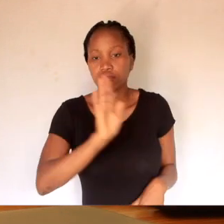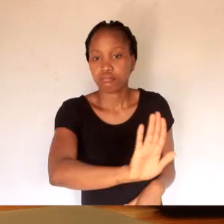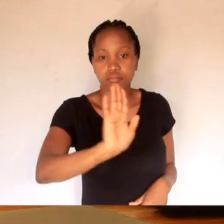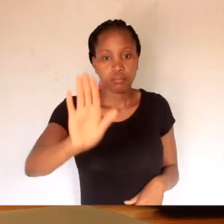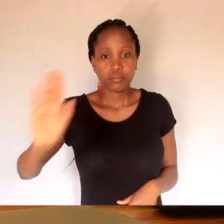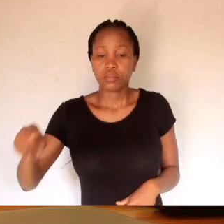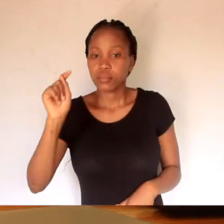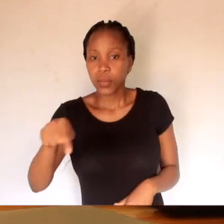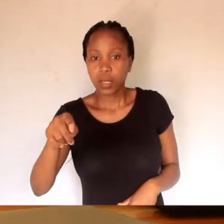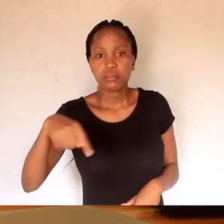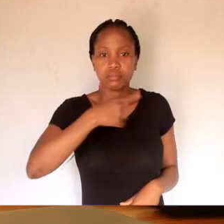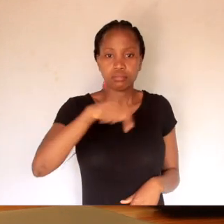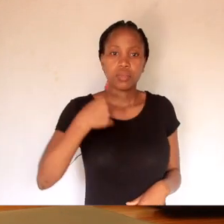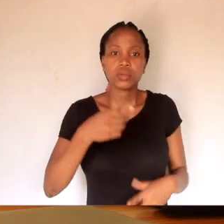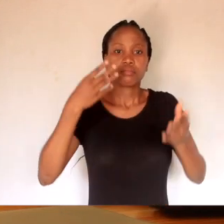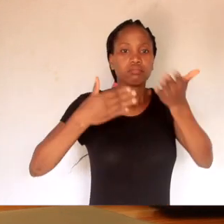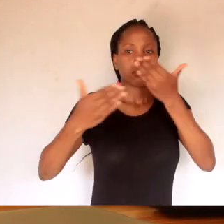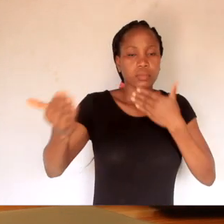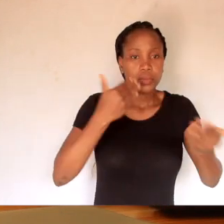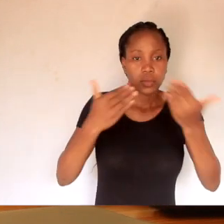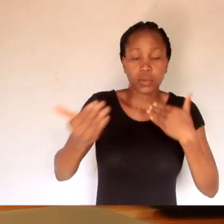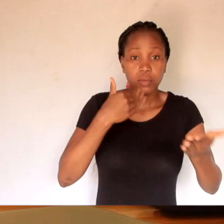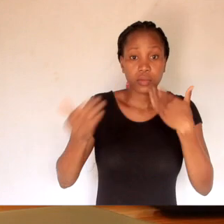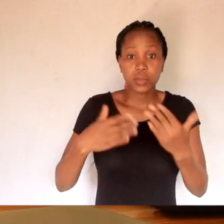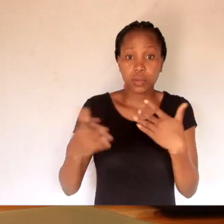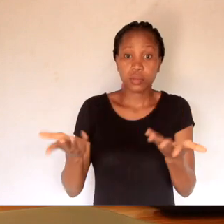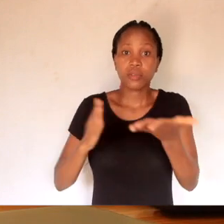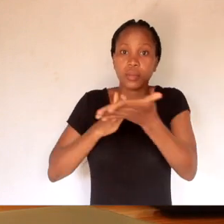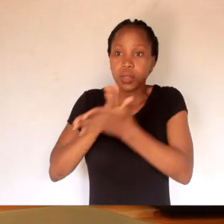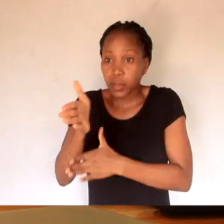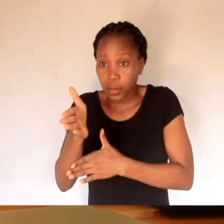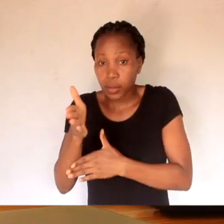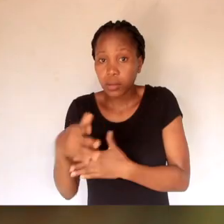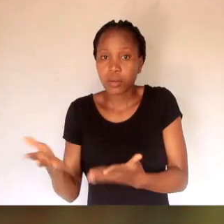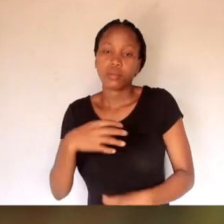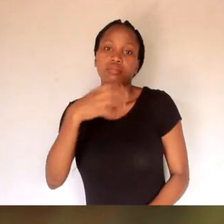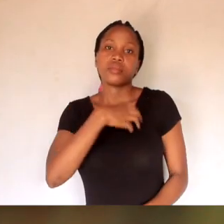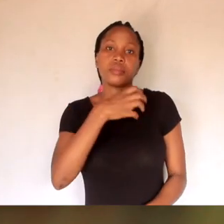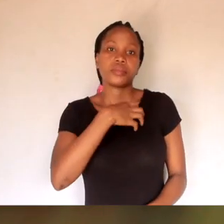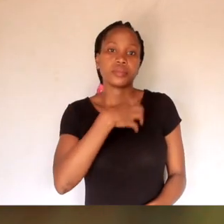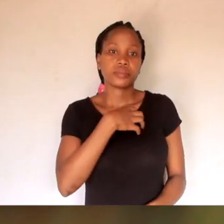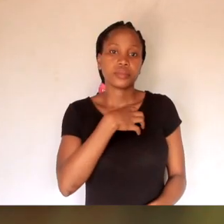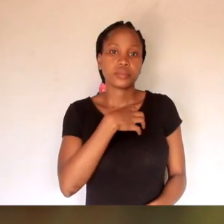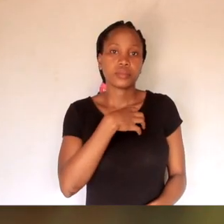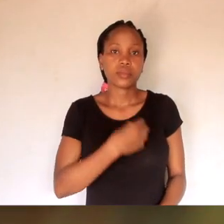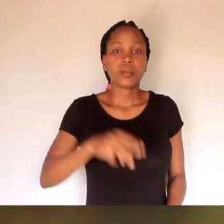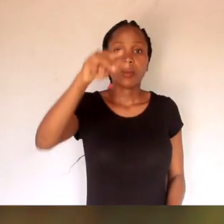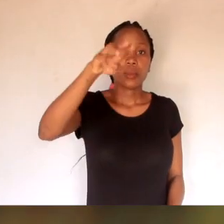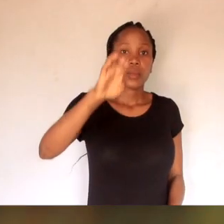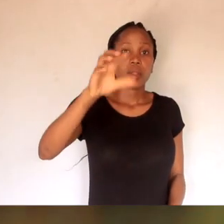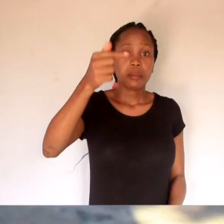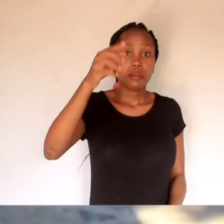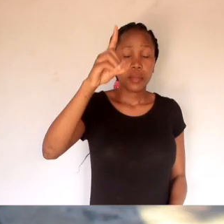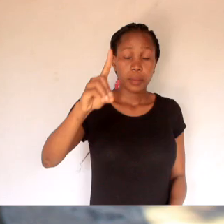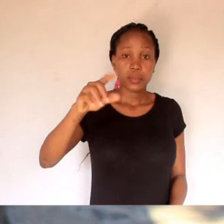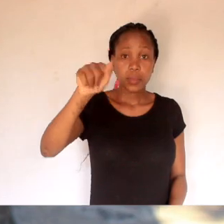partir daí passamos a interagir de uma forma mais direta e mais coordenada com o Ministério. O MEP consegue trazer temas que são